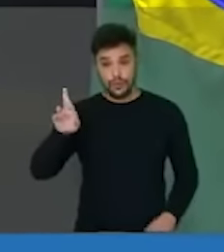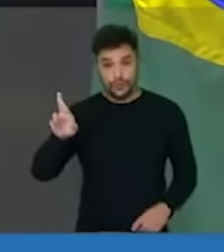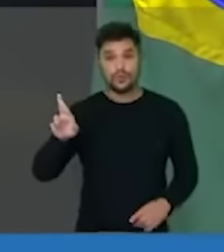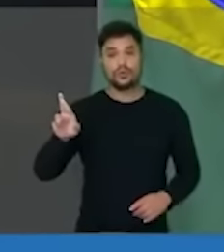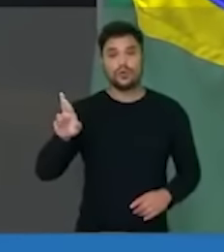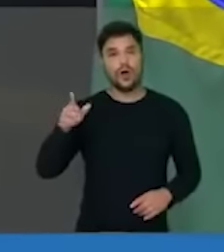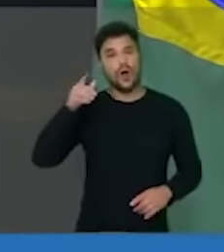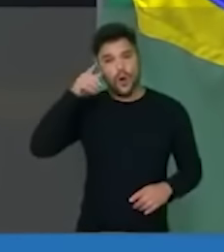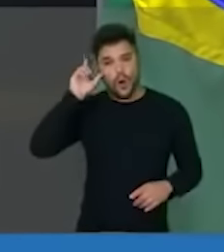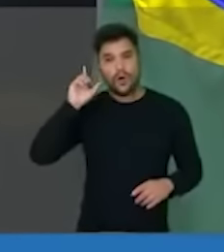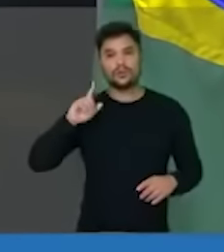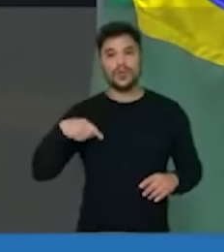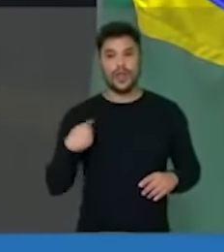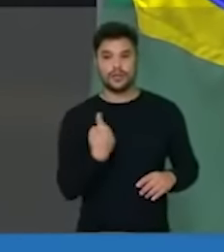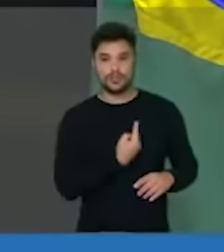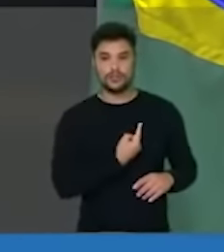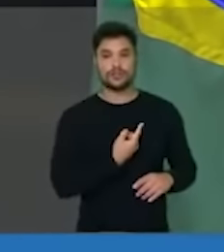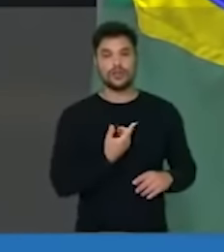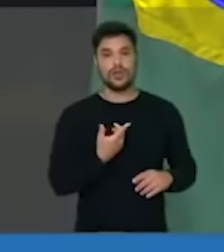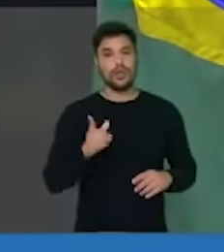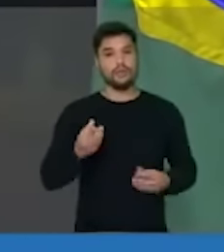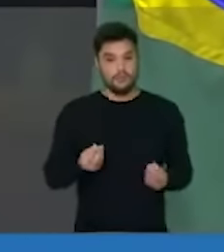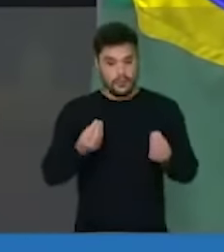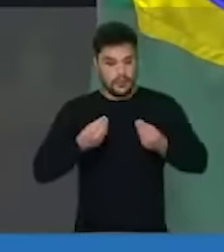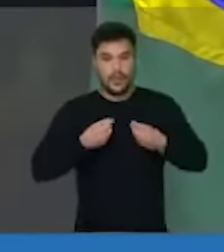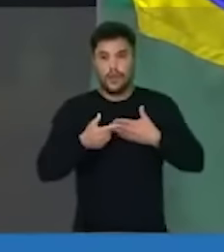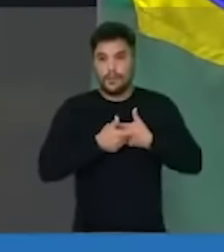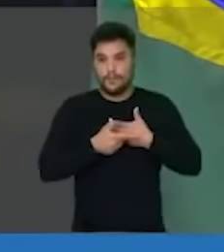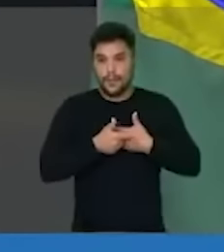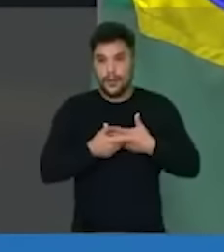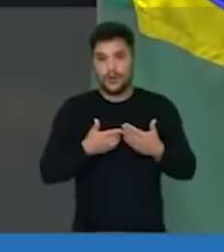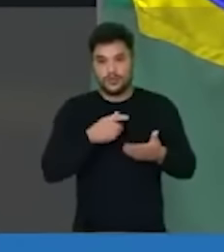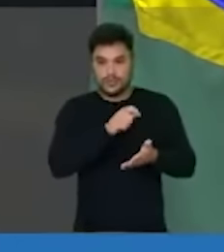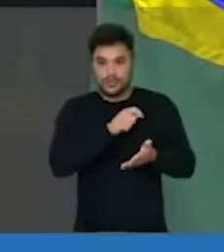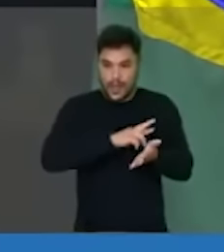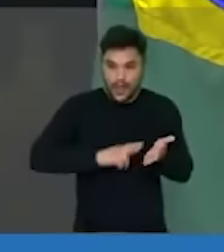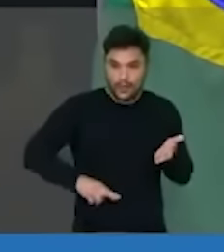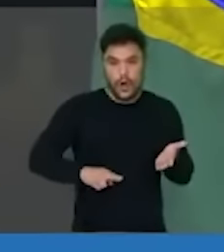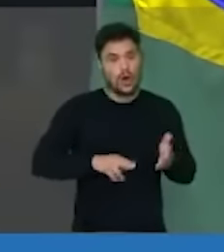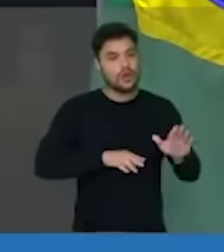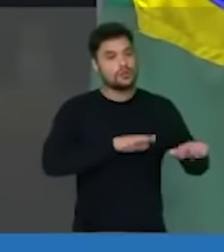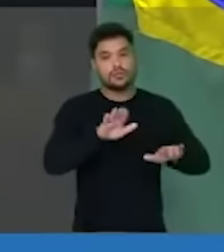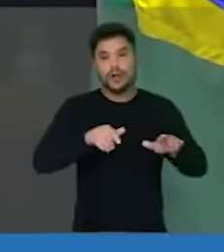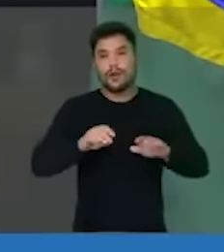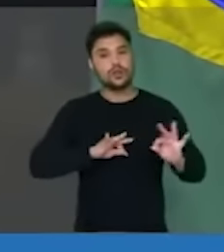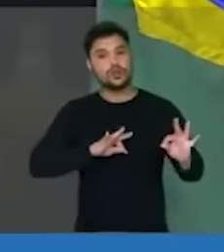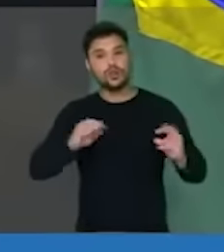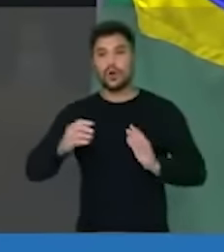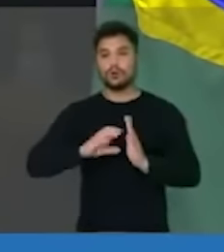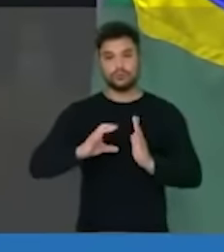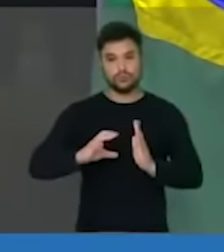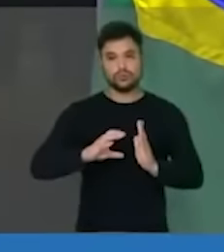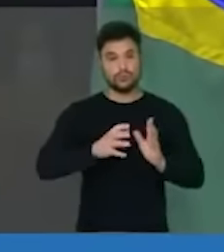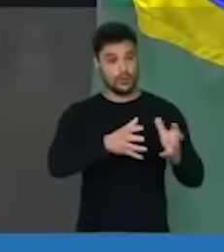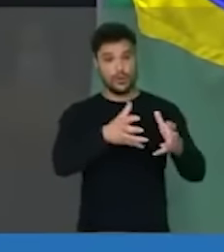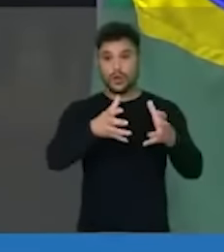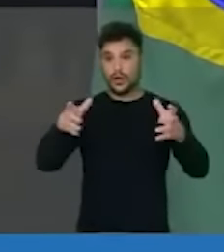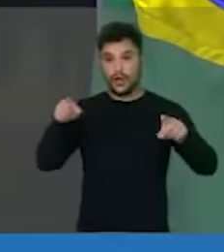Desde ontem que nós recebemos essa missão, nos reunimos com todas as bancadas, em especial as bancadas dos grandes